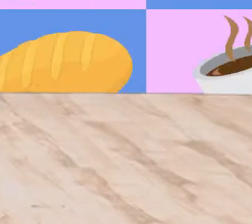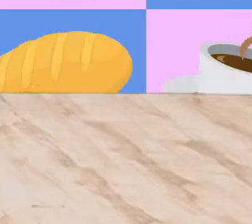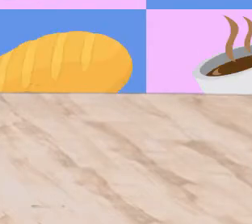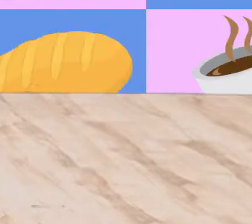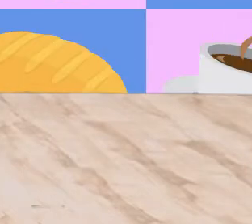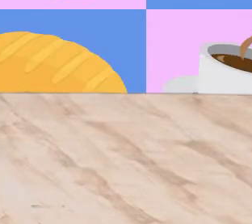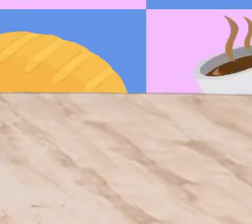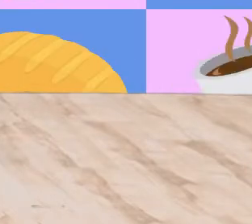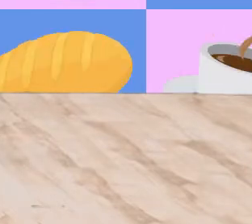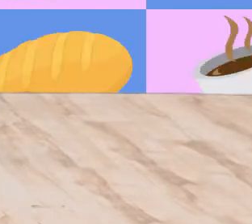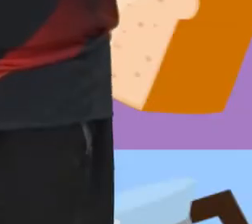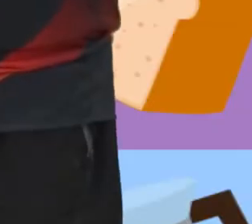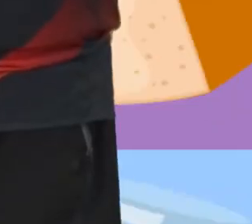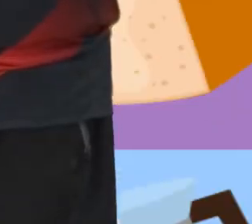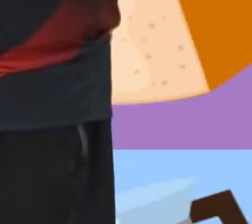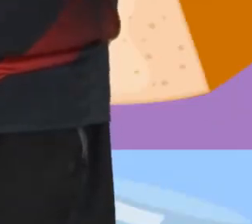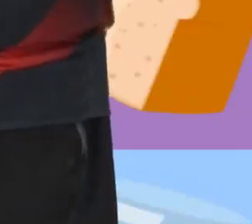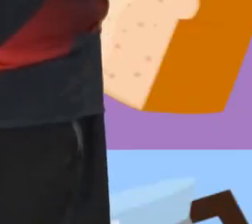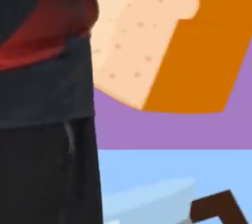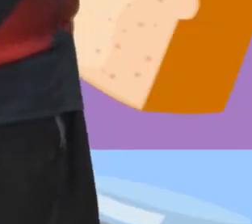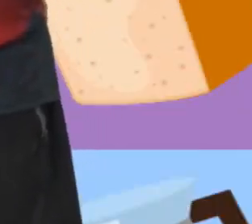Eu vou tomar o meu.